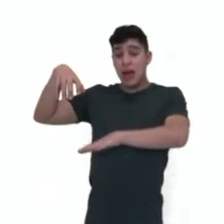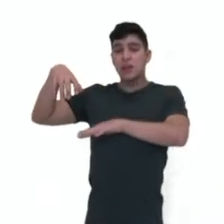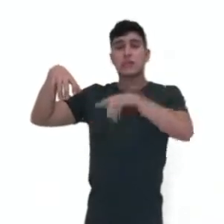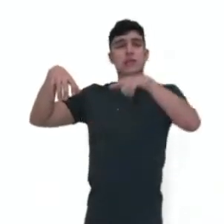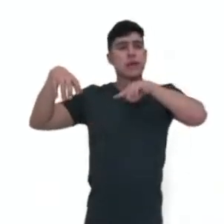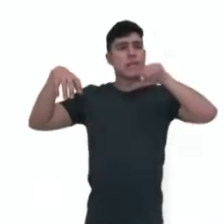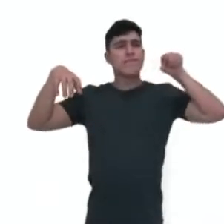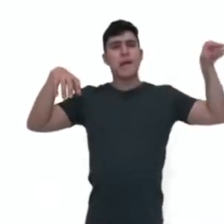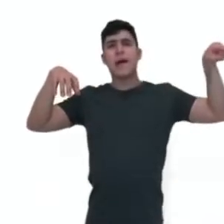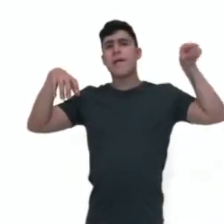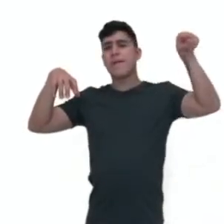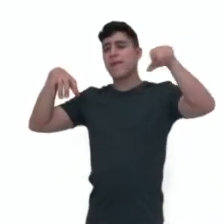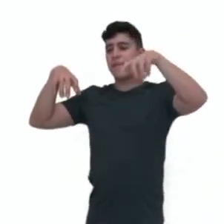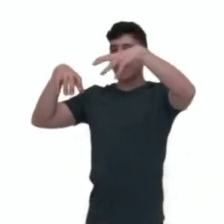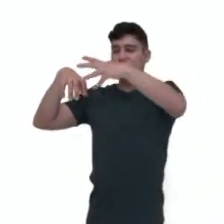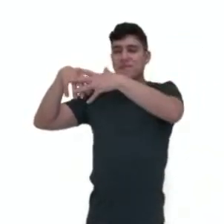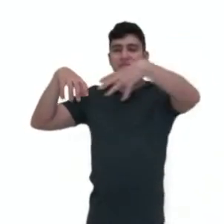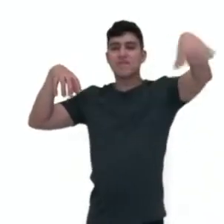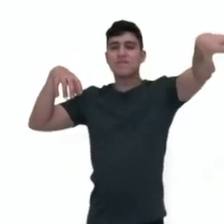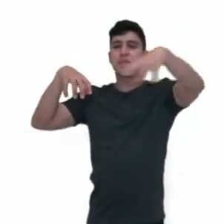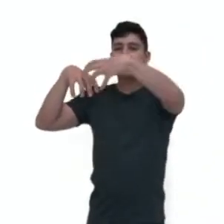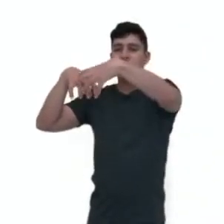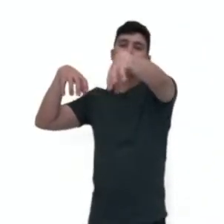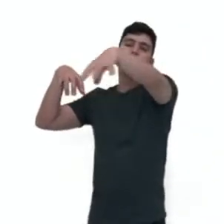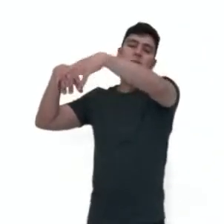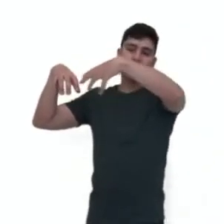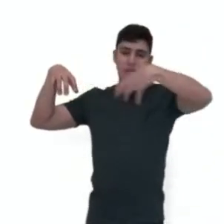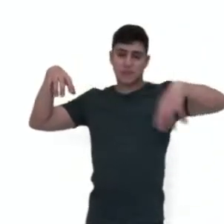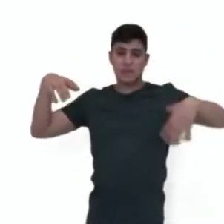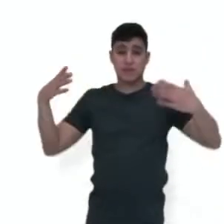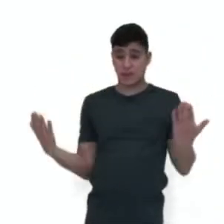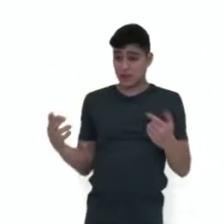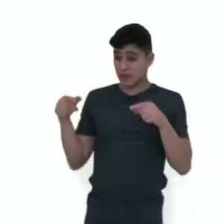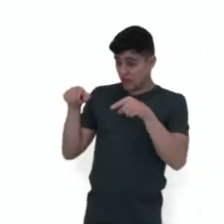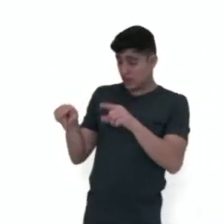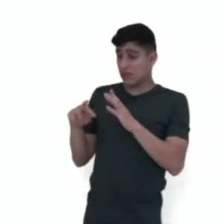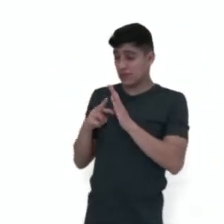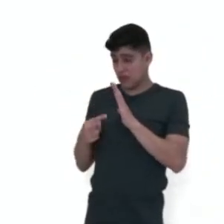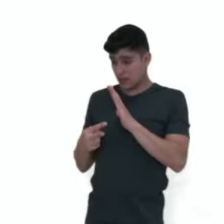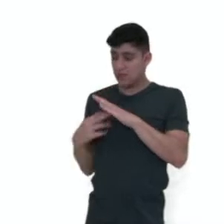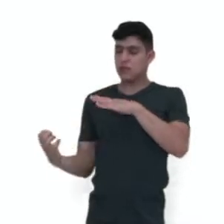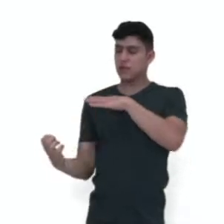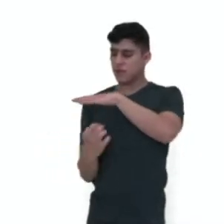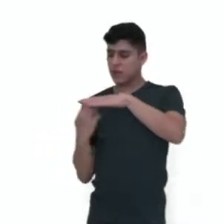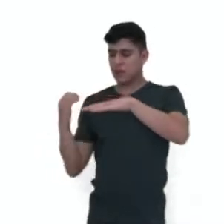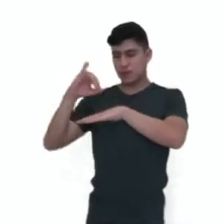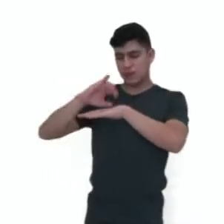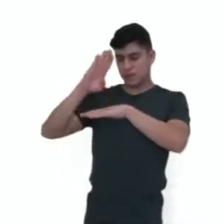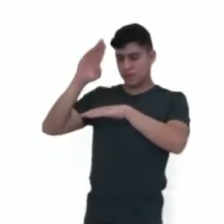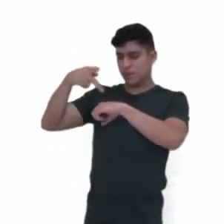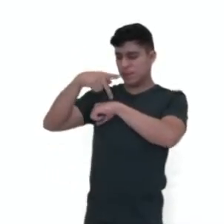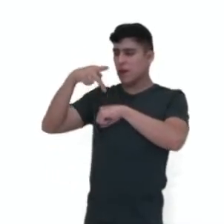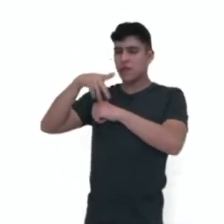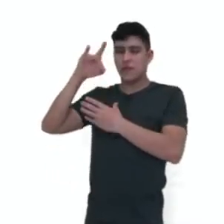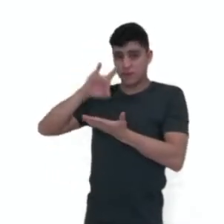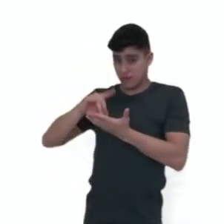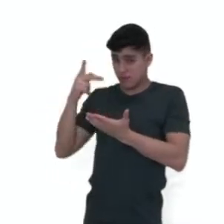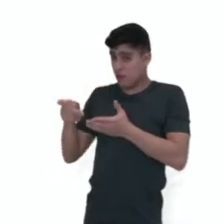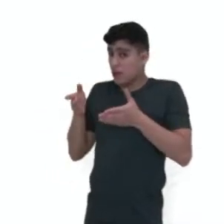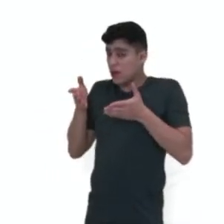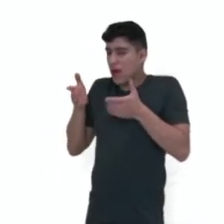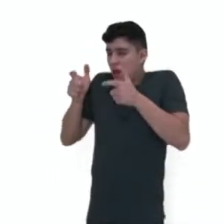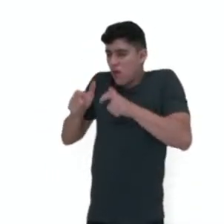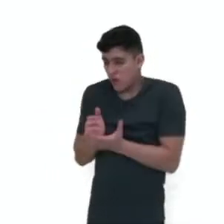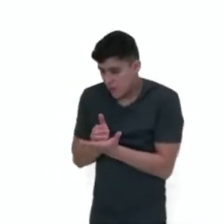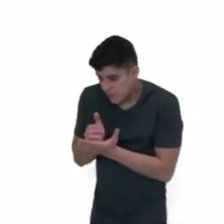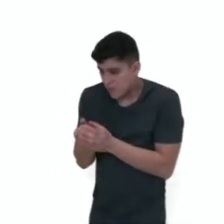excedem as fronteiras do país de origem. Então, empresas transnacionais são empresas que possuem matriz em seu país de origem e atuam